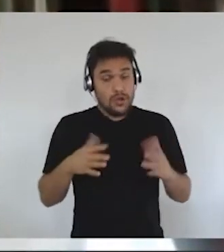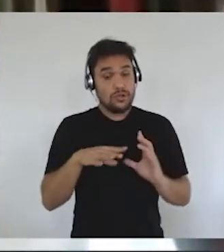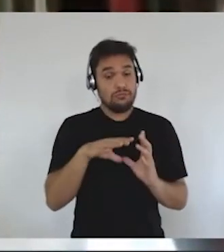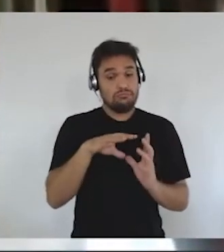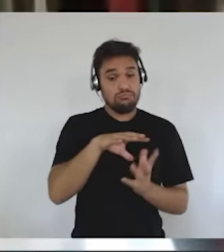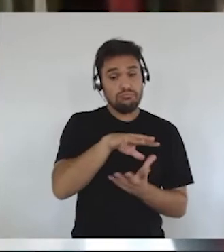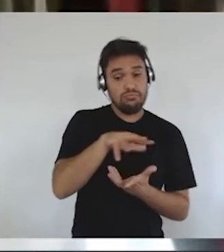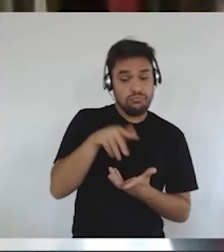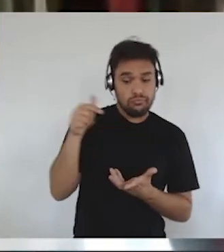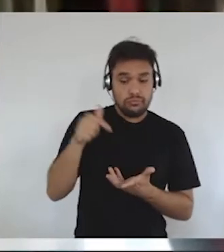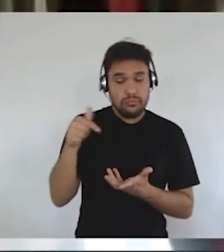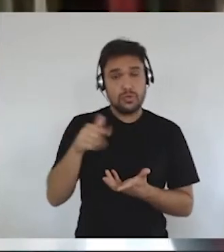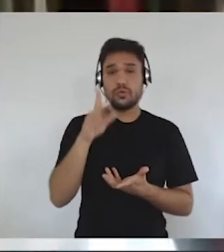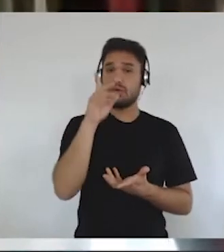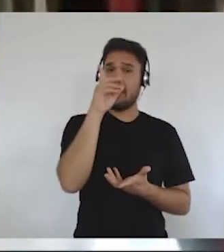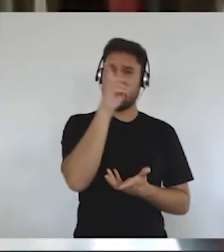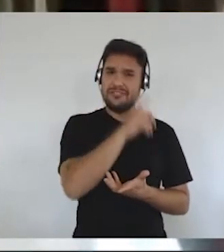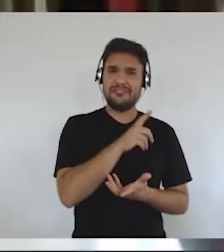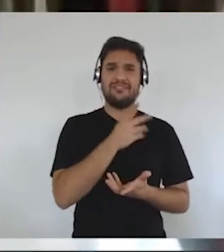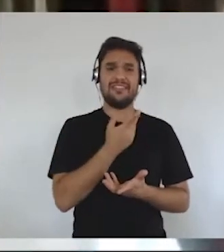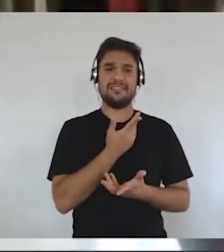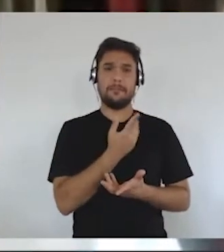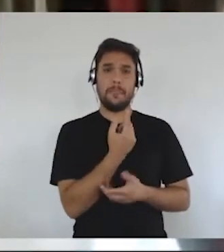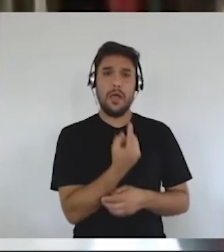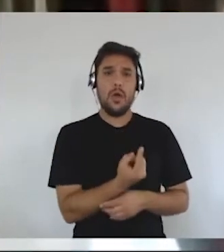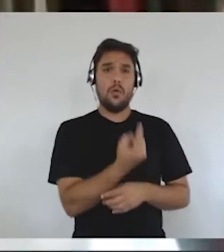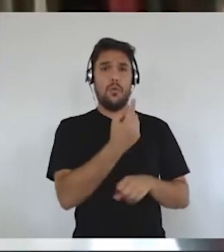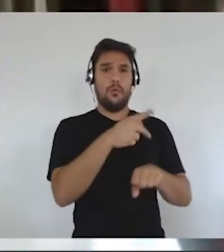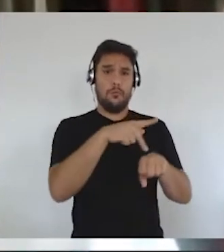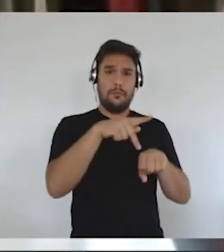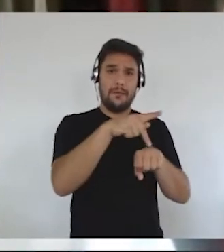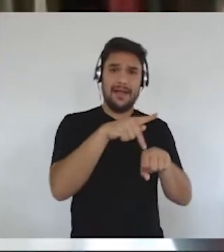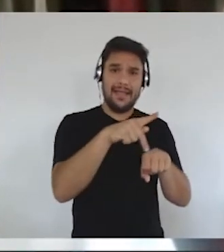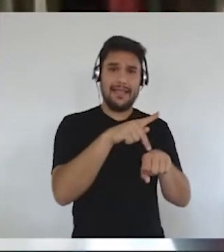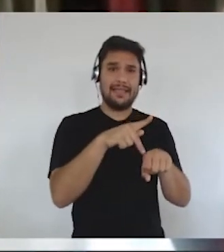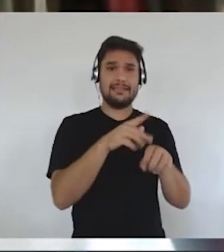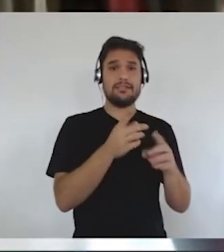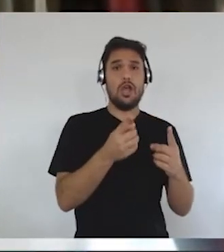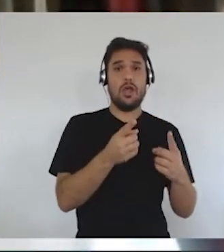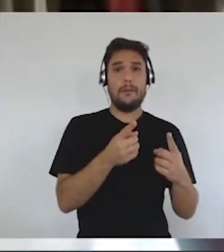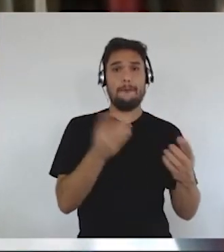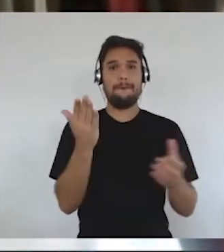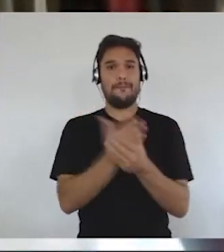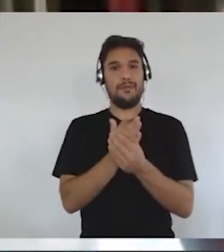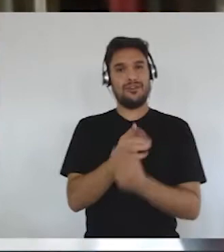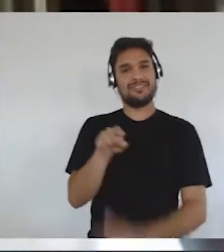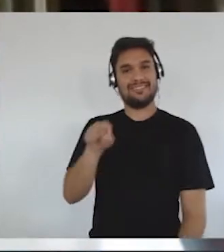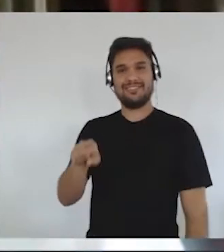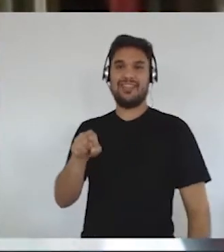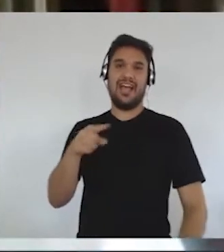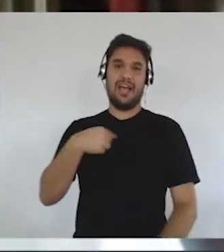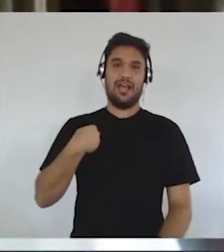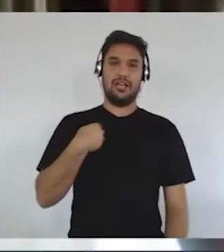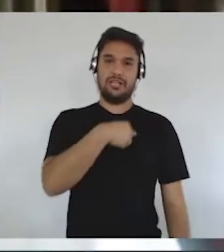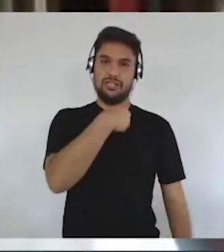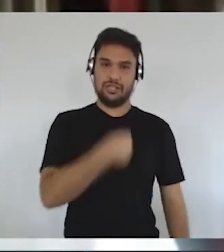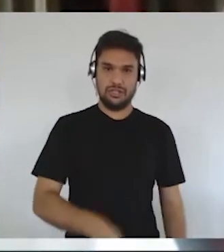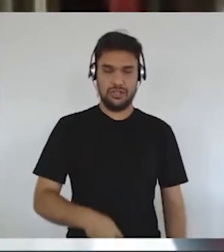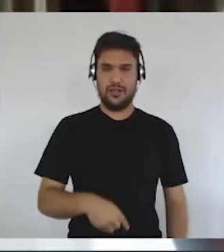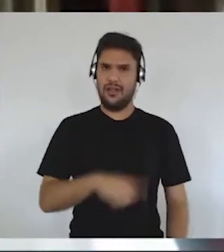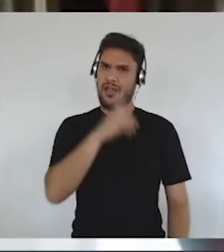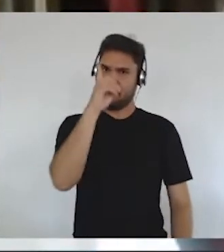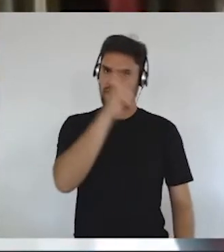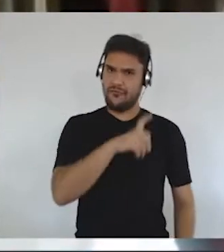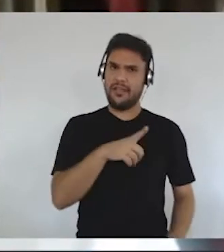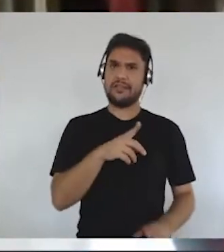muito difícil que um Estado tome uma medida especificamente contra a China agora, num caminho que eu vou explicar aqui